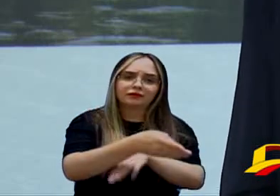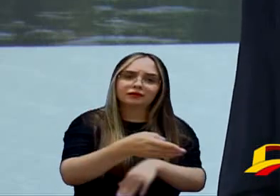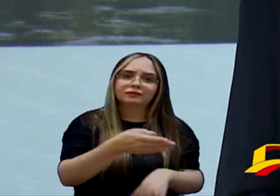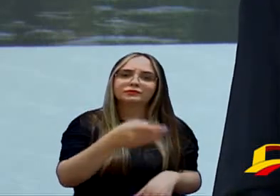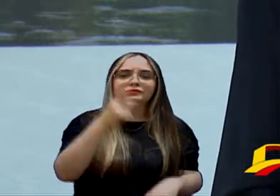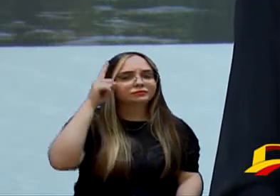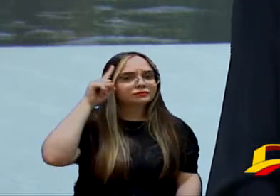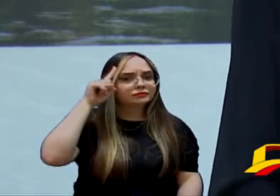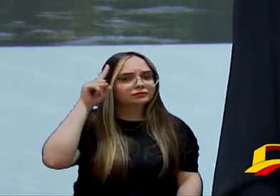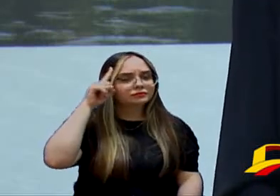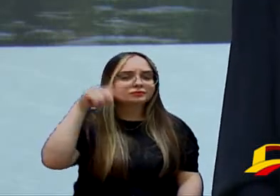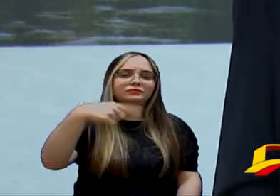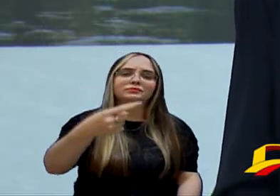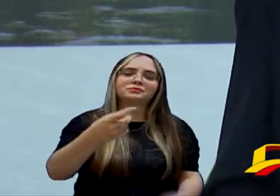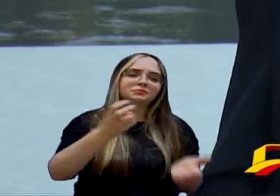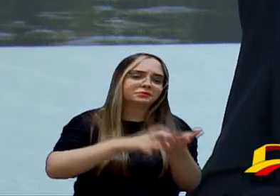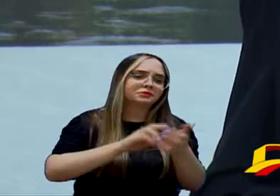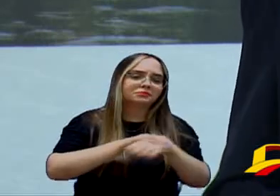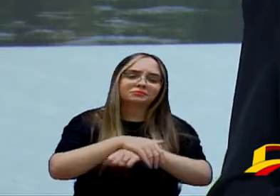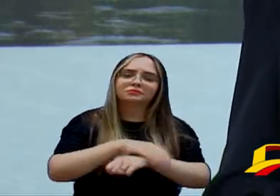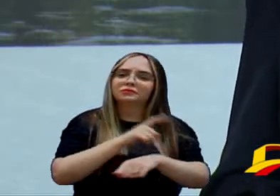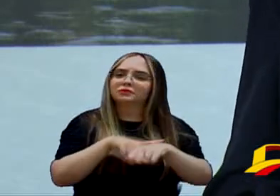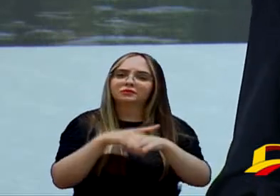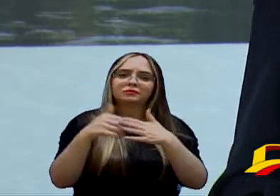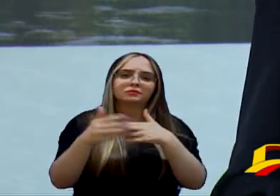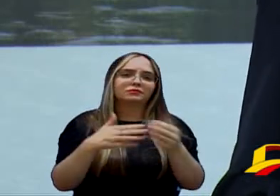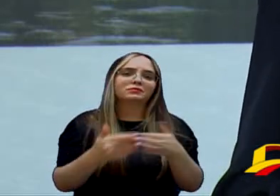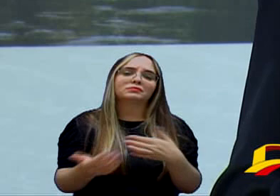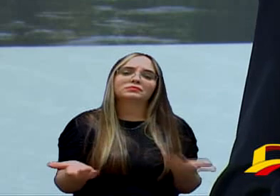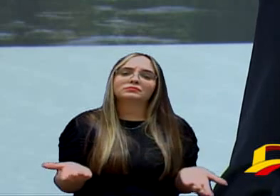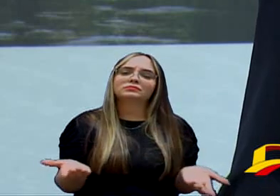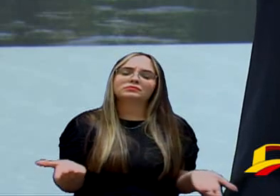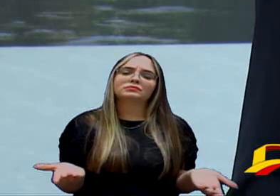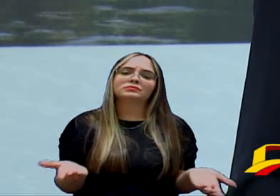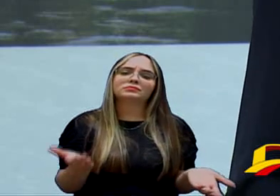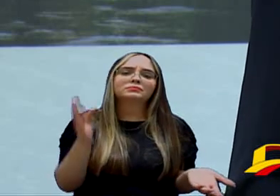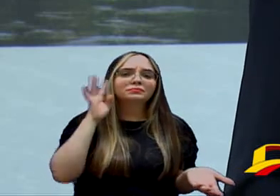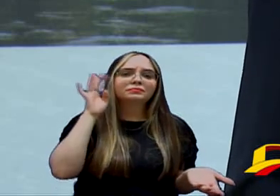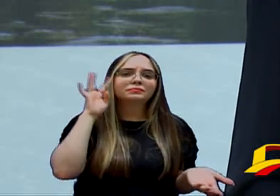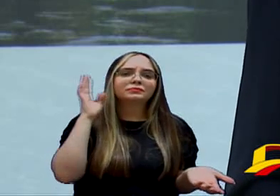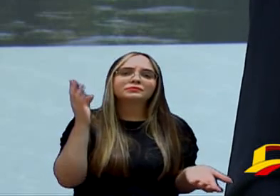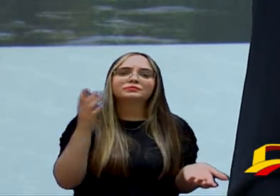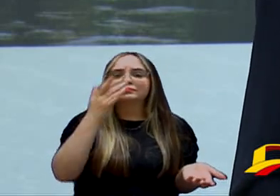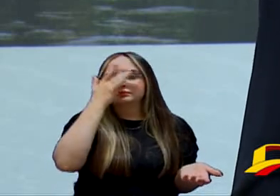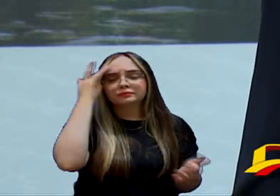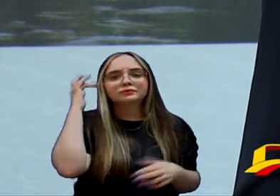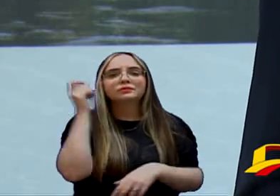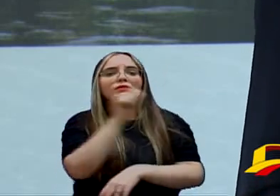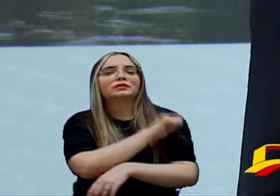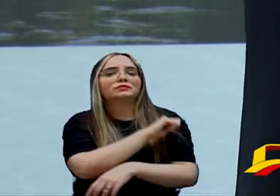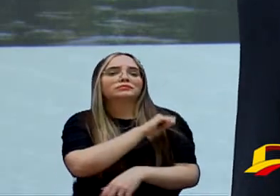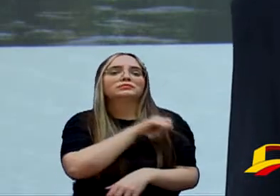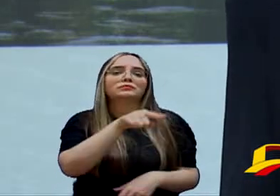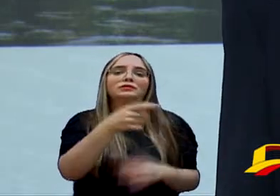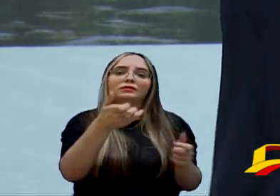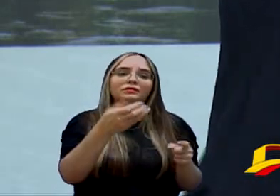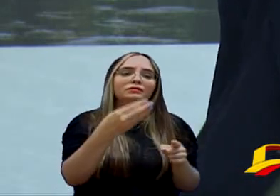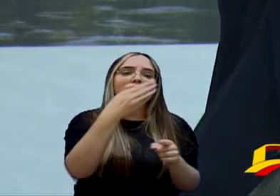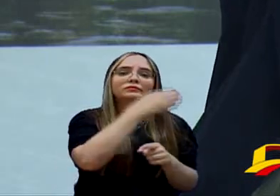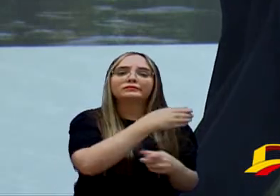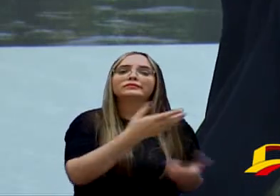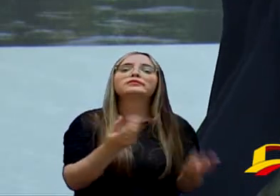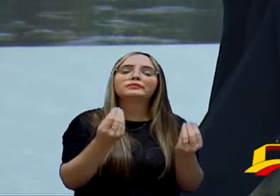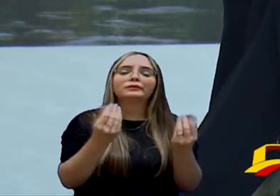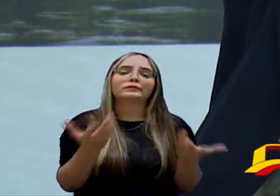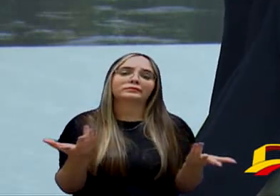dia e noite né Então imagina o estudante que está ali que quer vir para